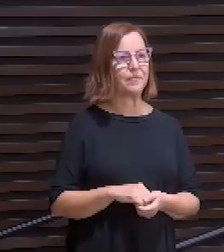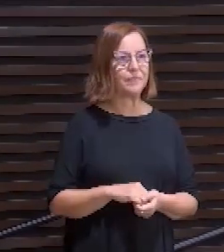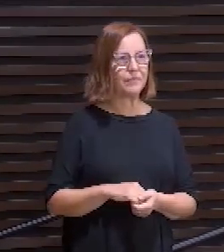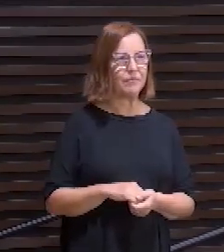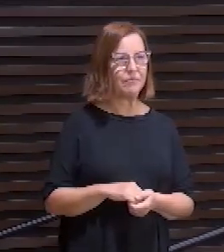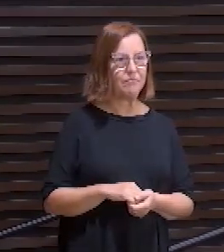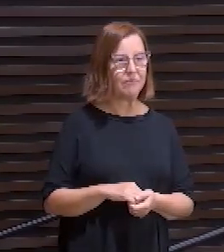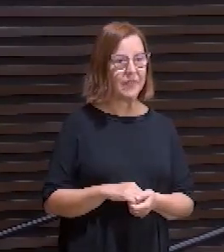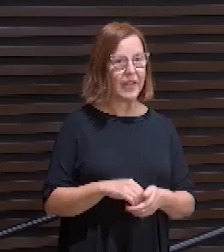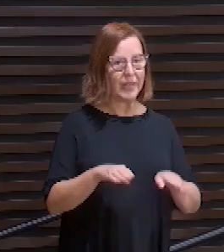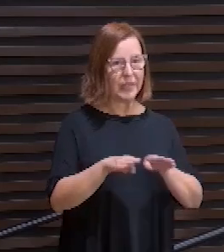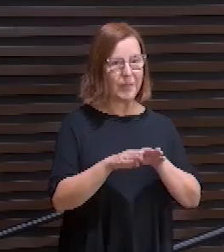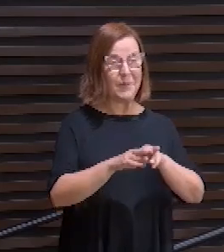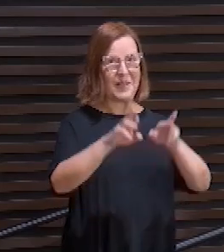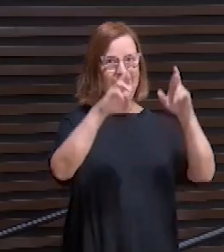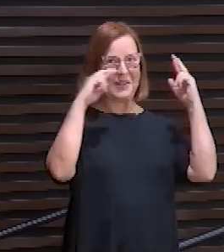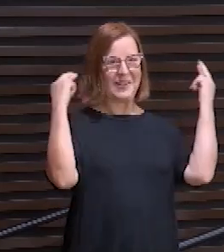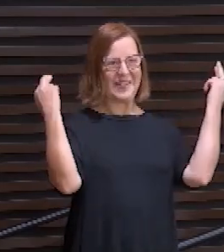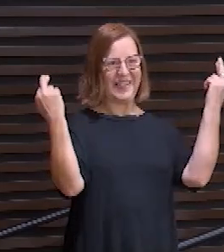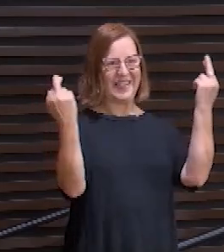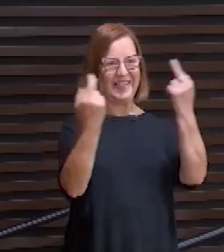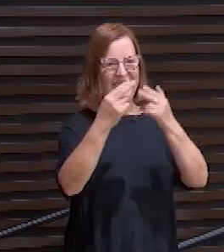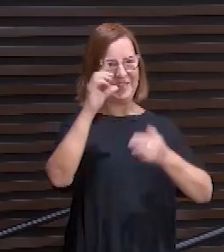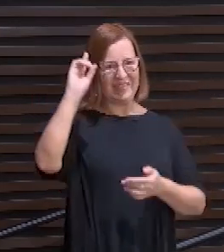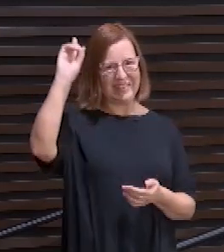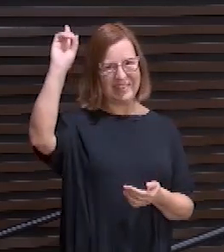e acerca do reino de Deus.